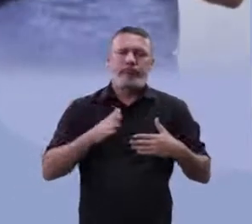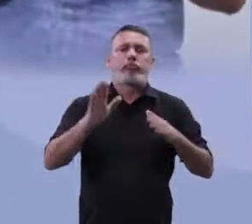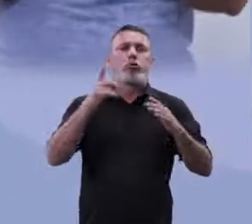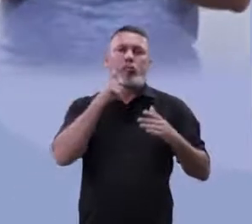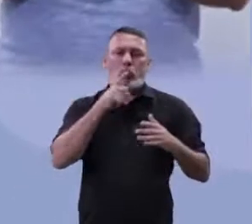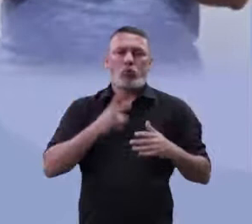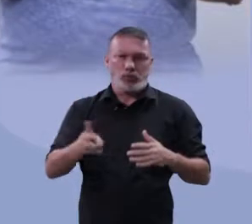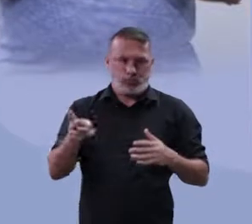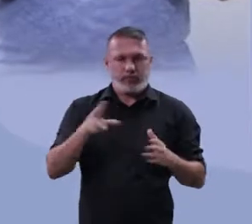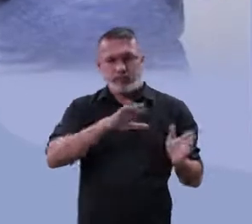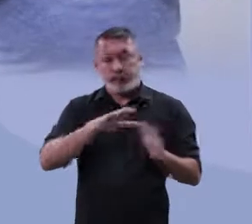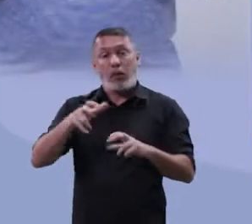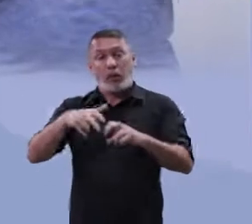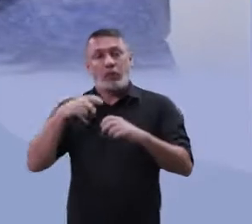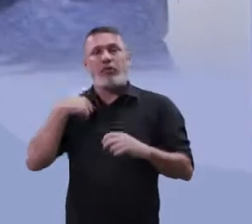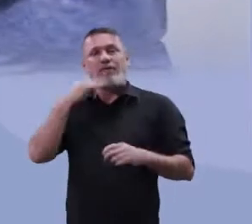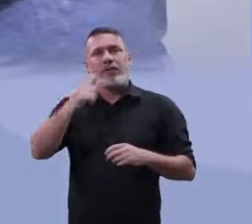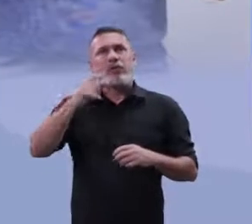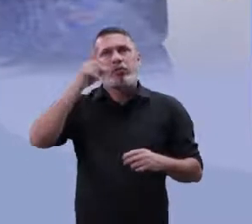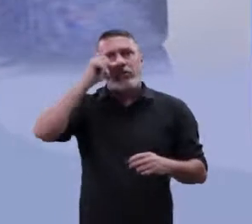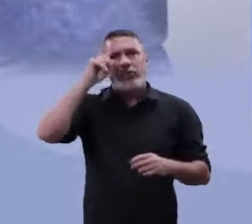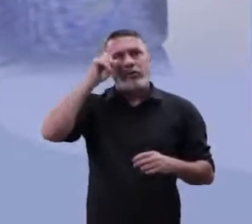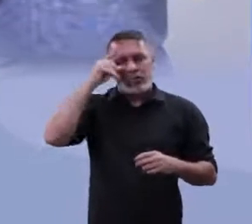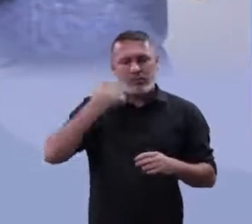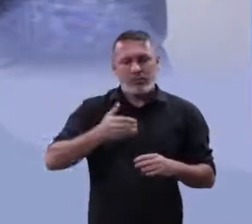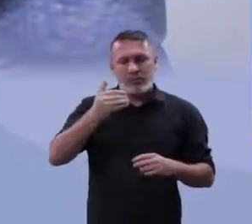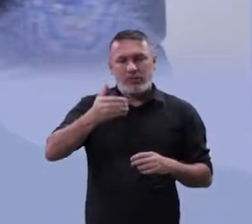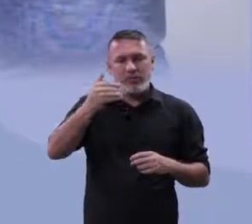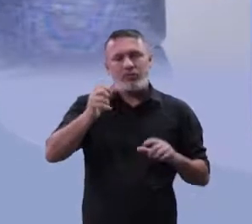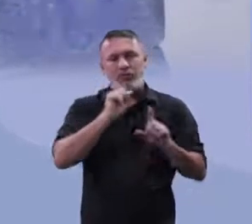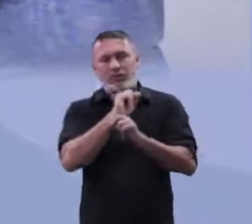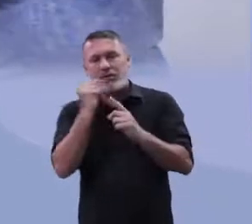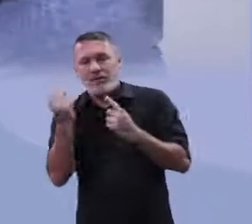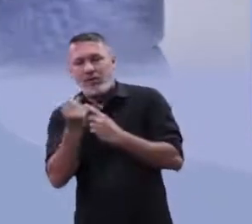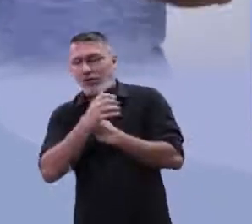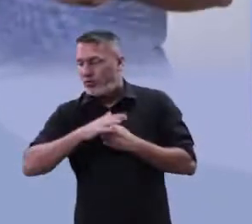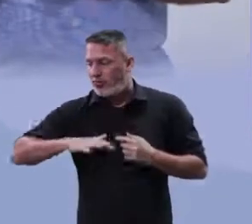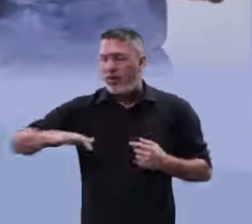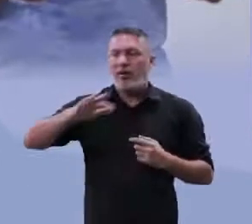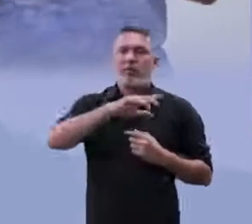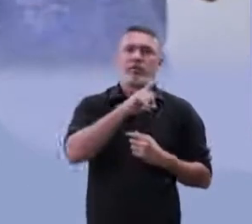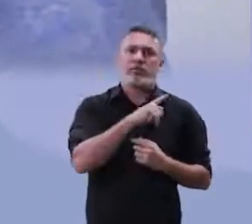cada dia a educação, né, a sociedade como um todo,